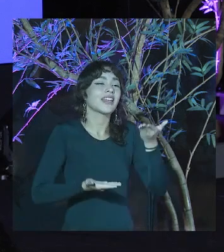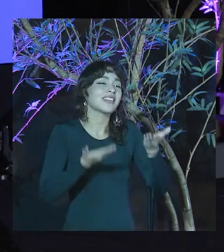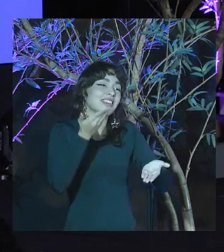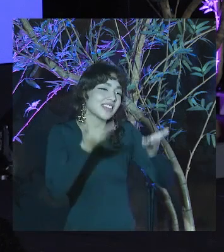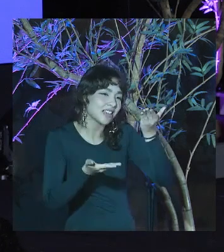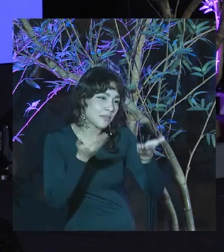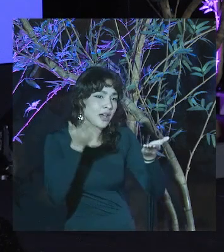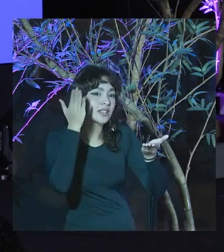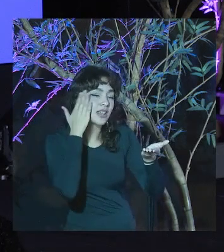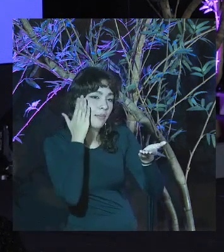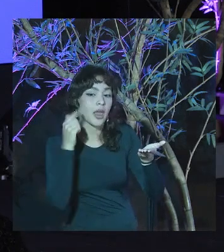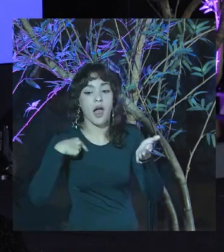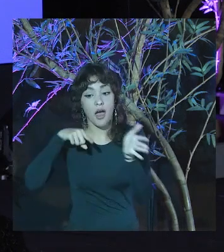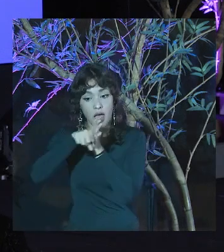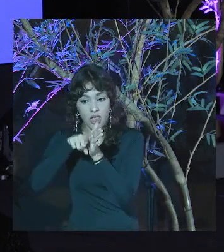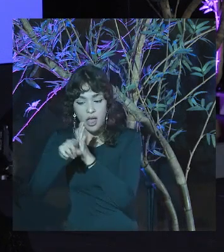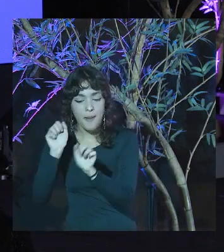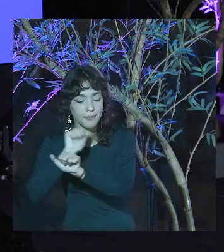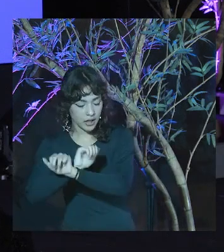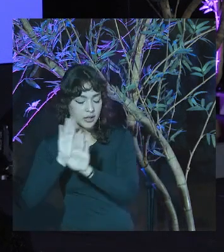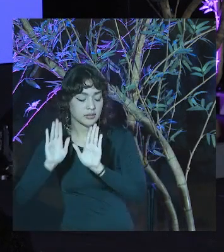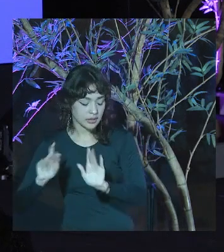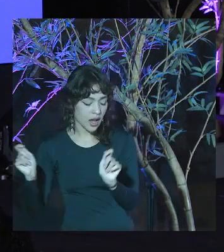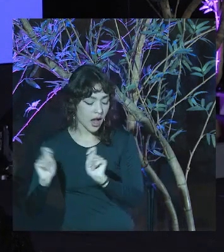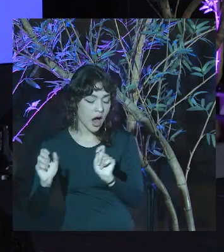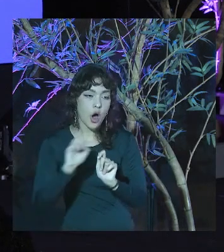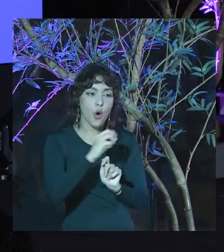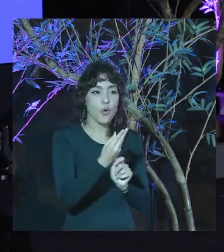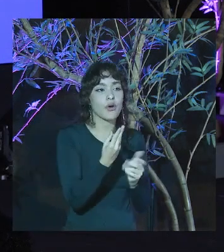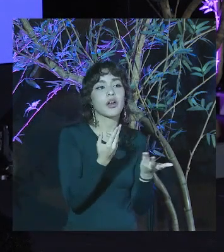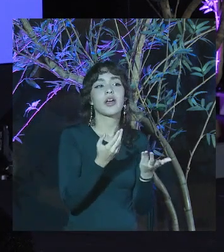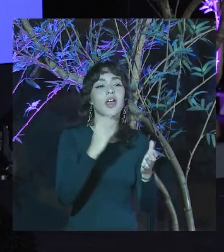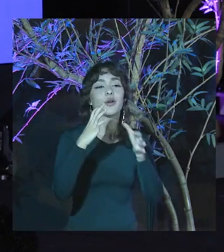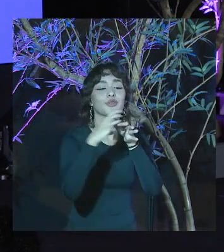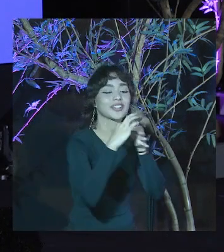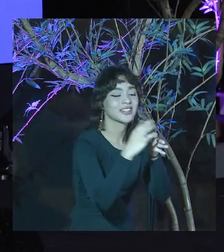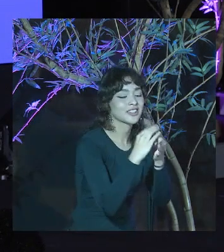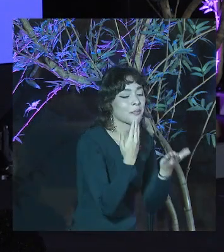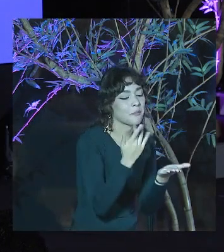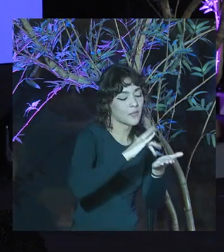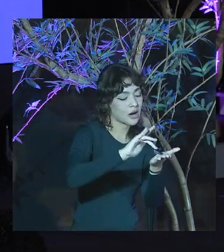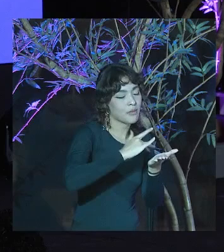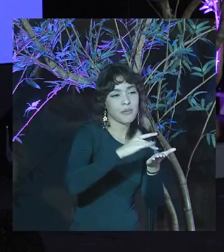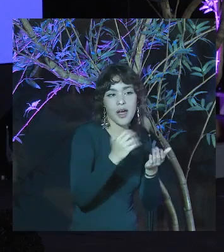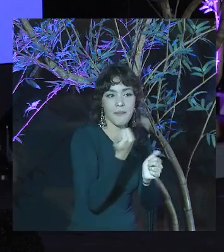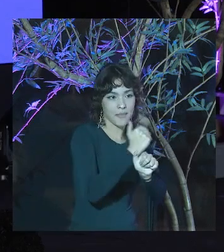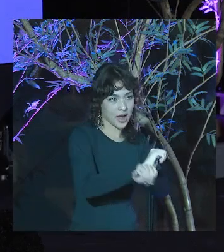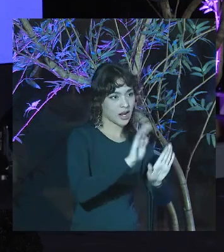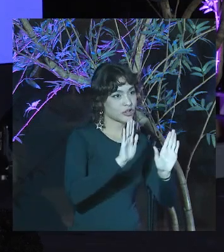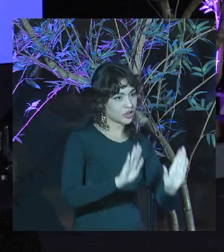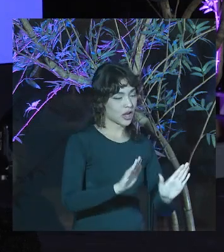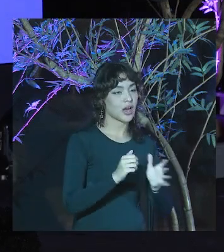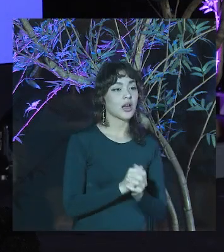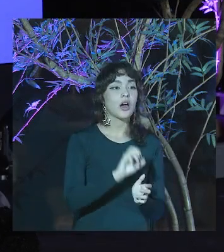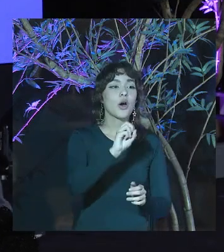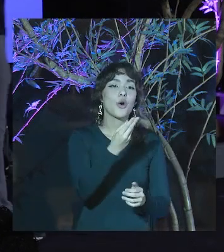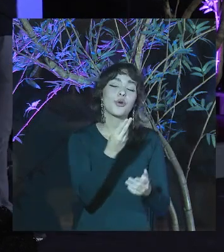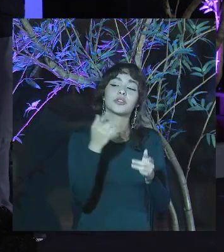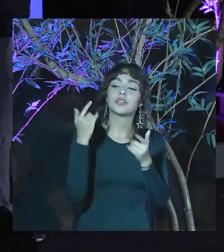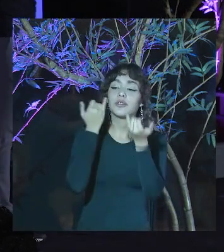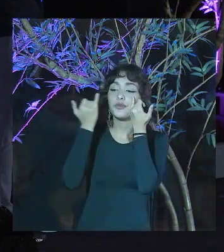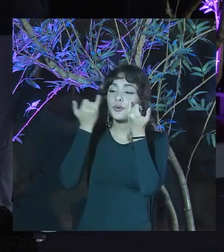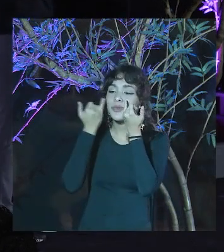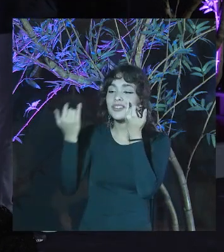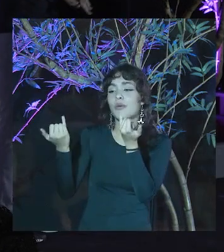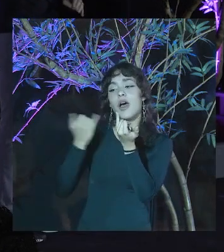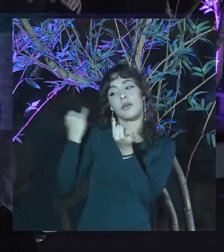saber quando parar de pesquisar, saber quando interromper a conexão e saber quanto a informação é relevante o suficiente